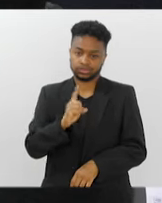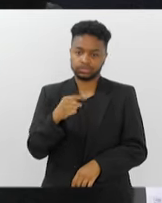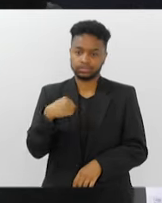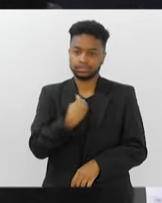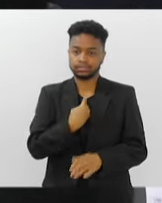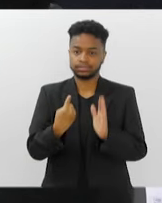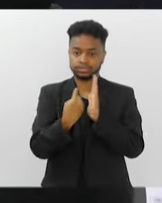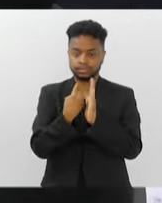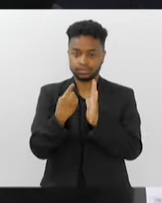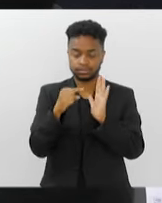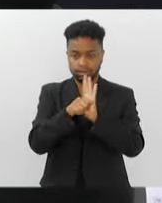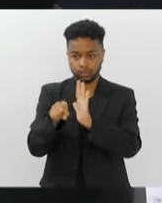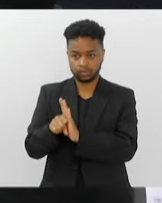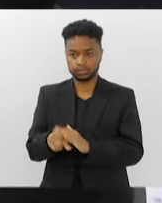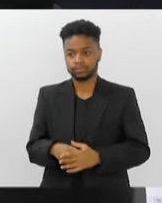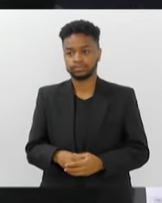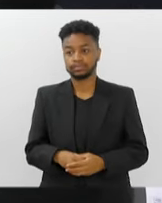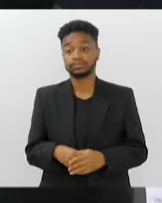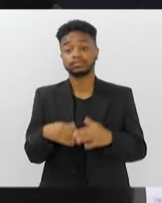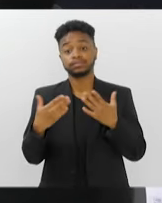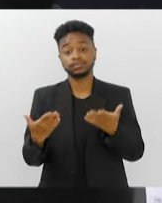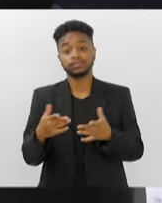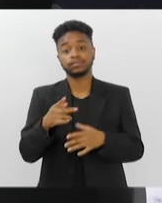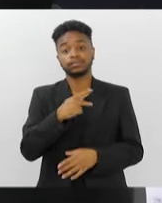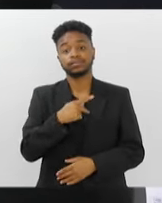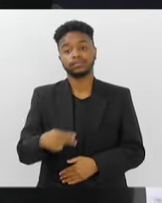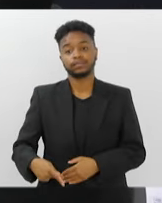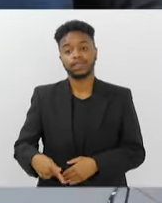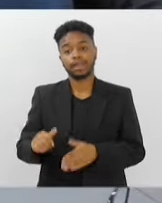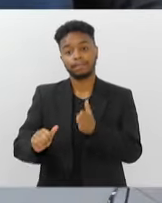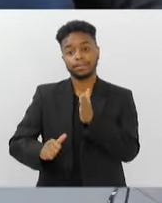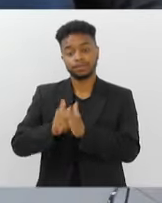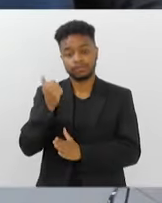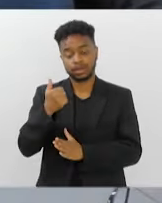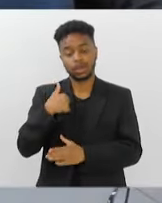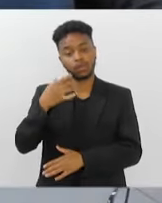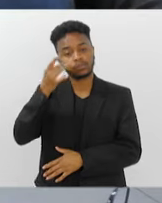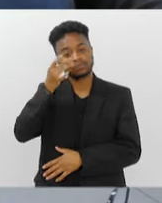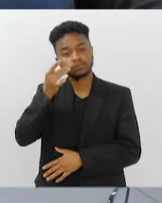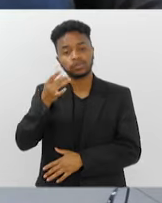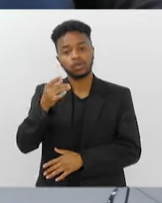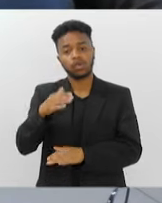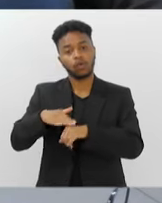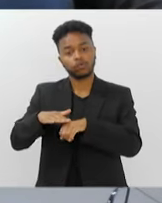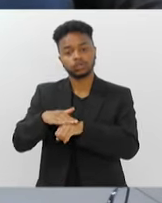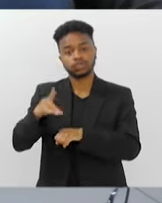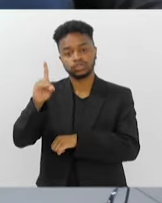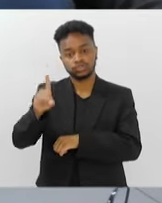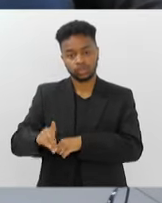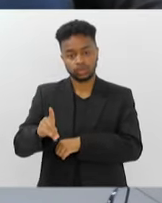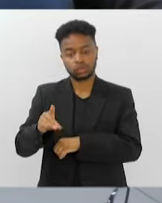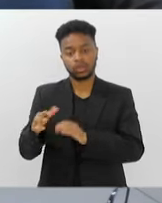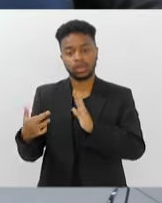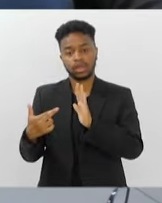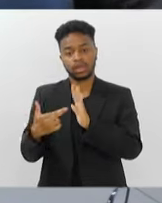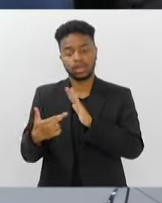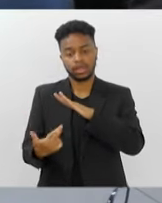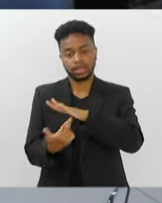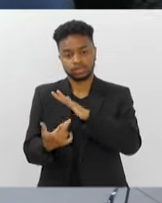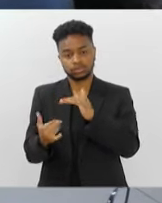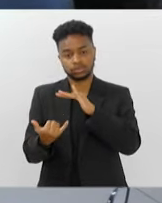Manel Presidente então na da primeira vez eu tive pessoalmente com o diretor de relações institucionais do